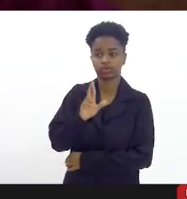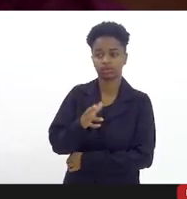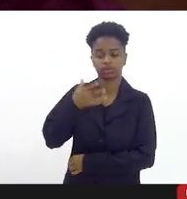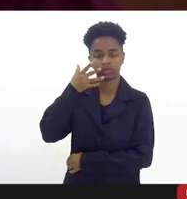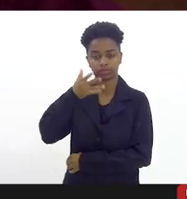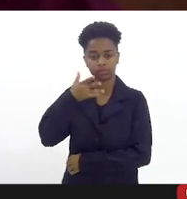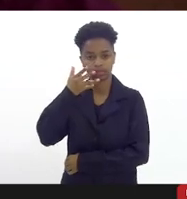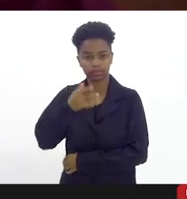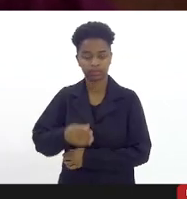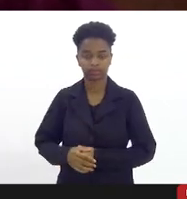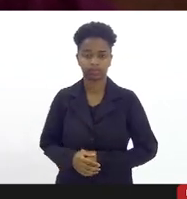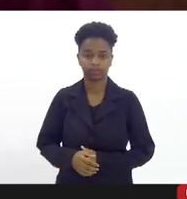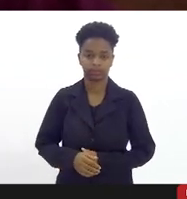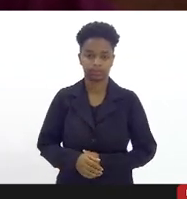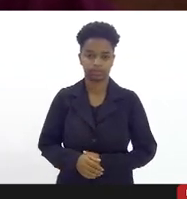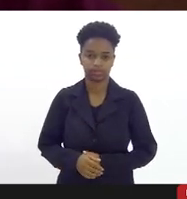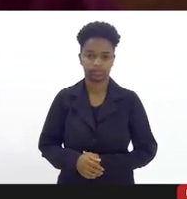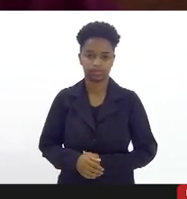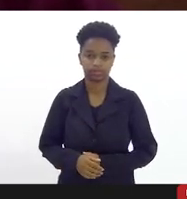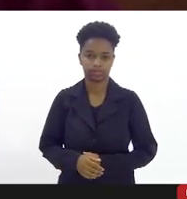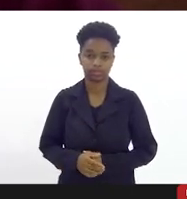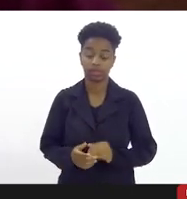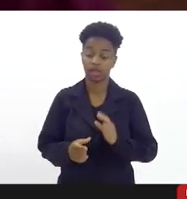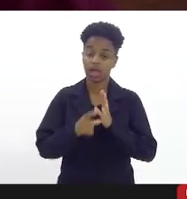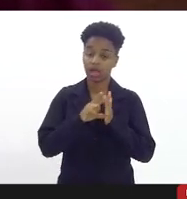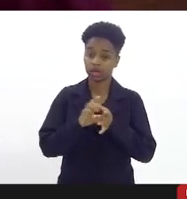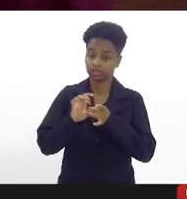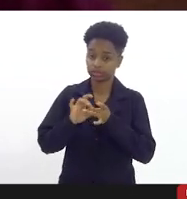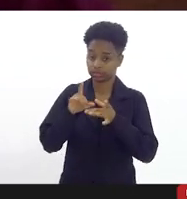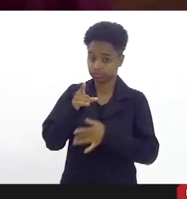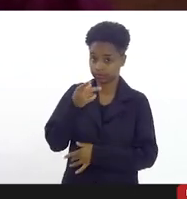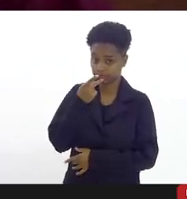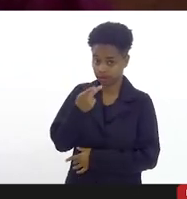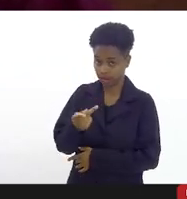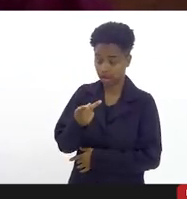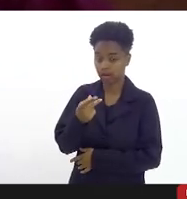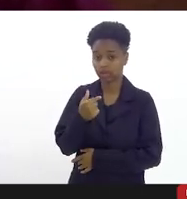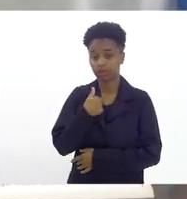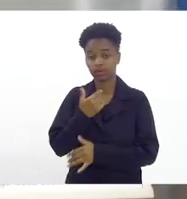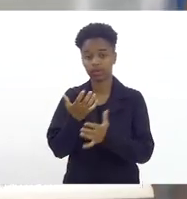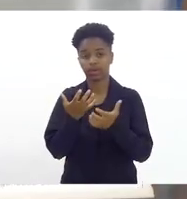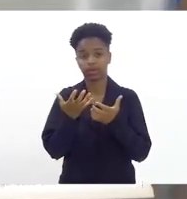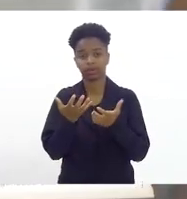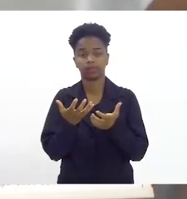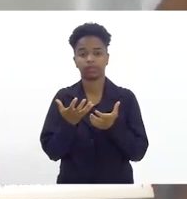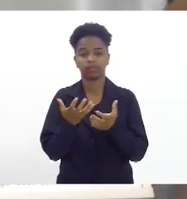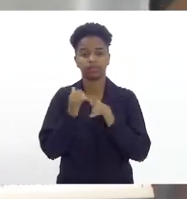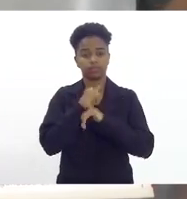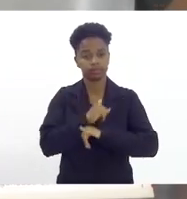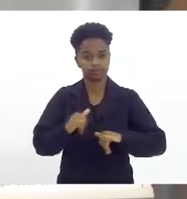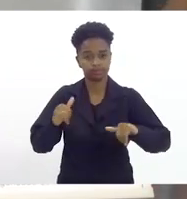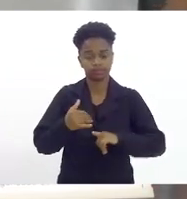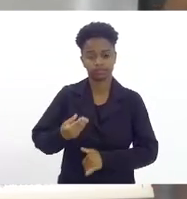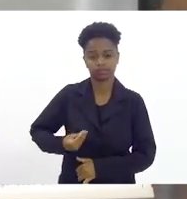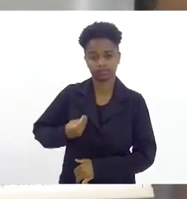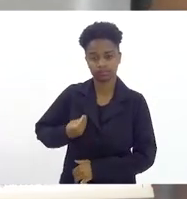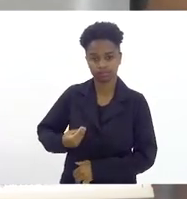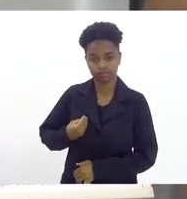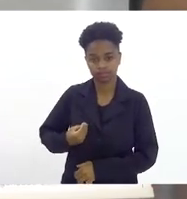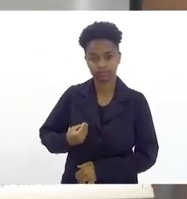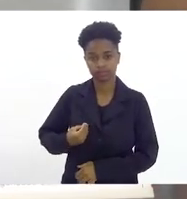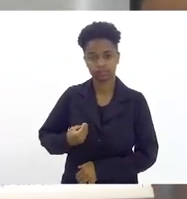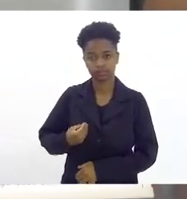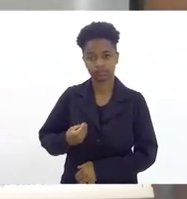da sociedade civil antes só de passar a palavra para o senhor gostaria de comunicar a presença da